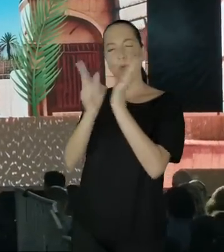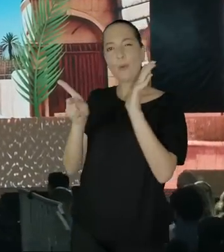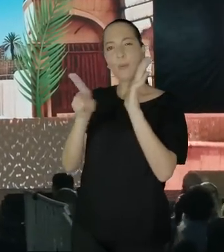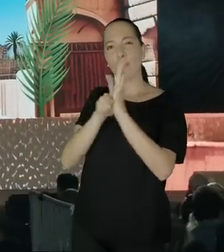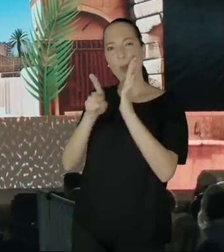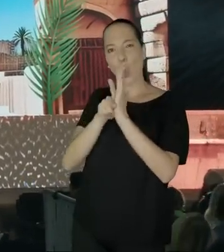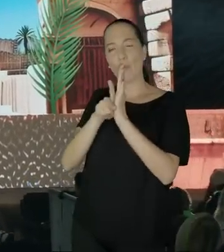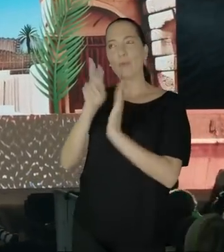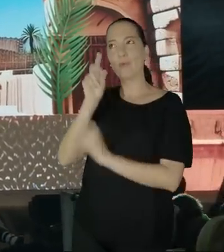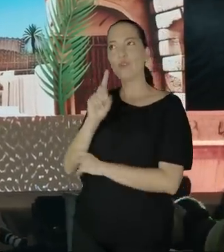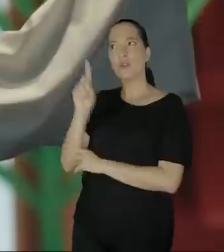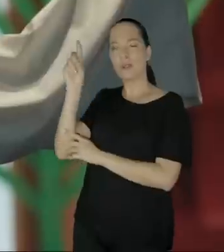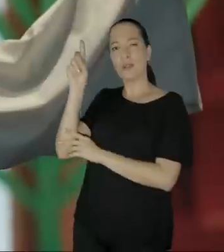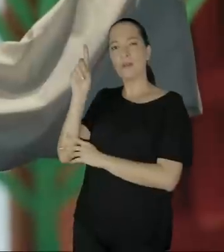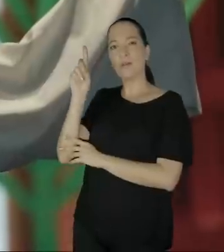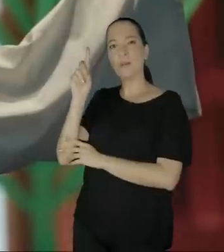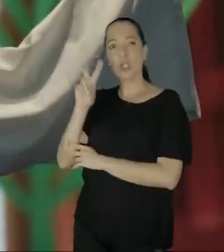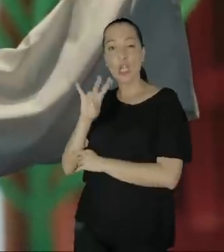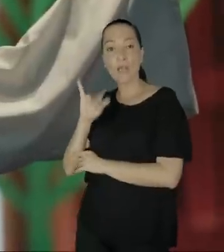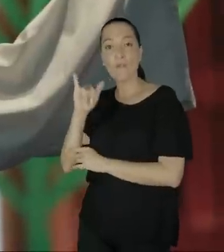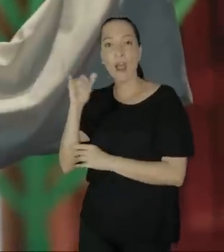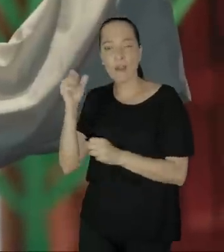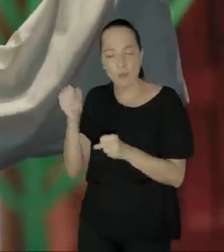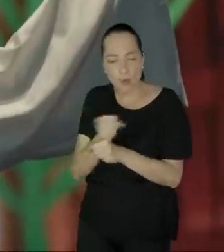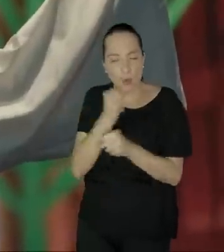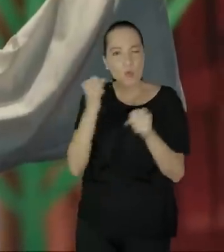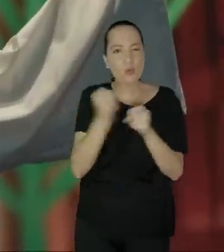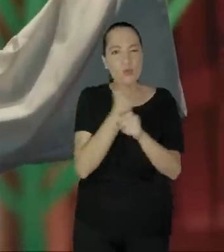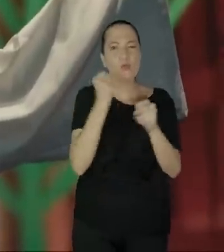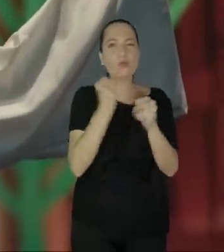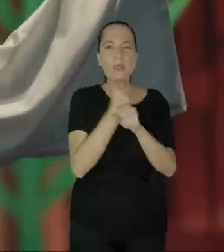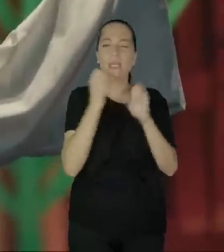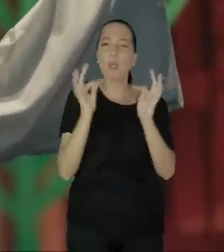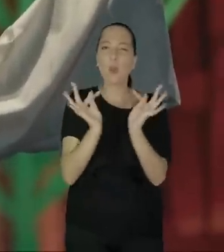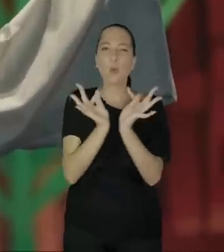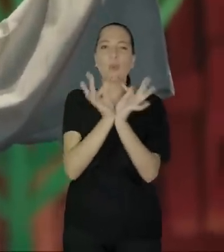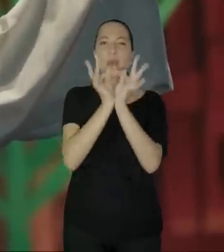Ele construirá o templo do Senhor.